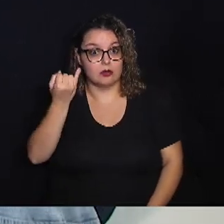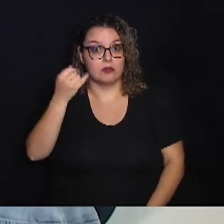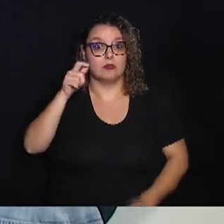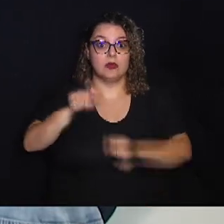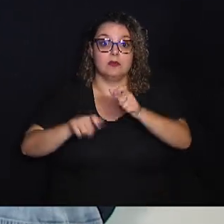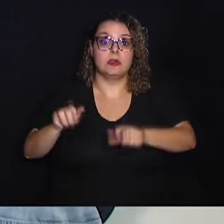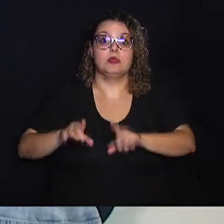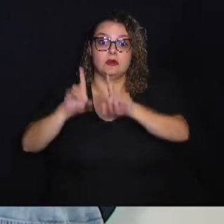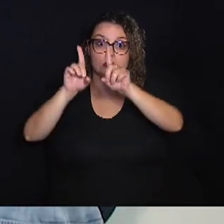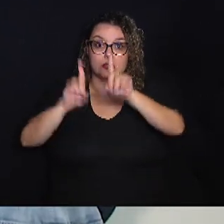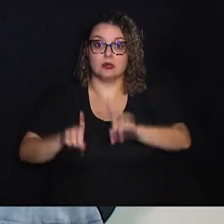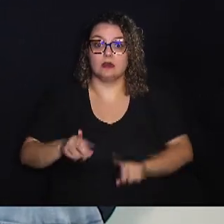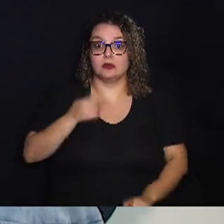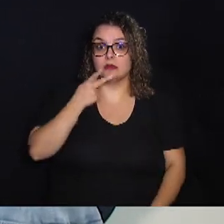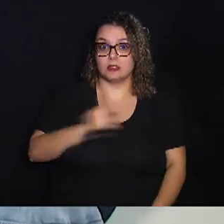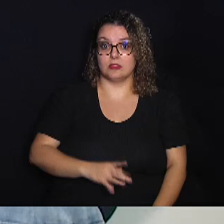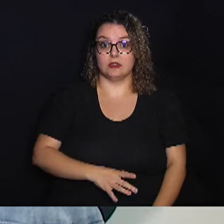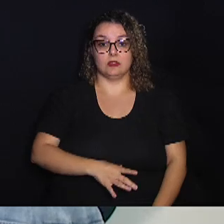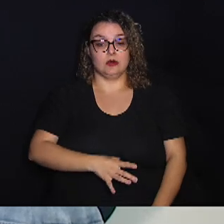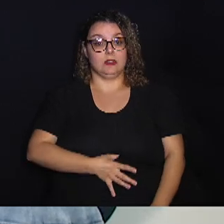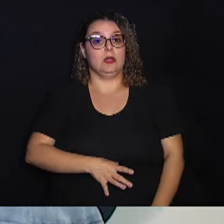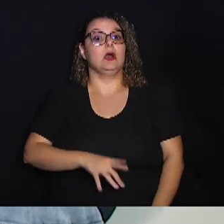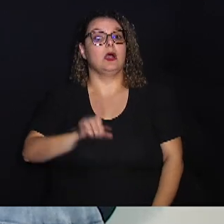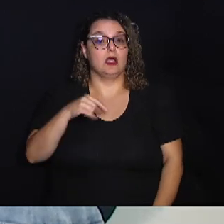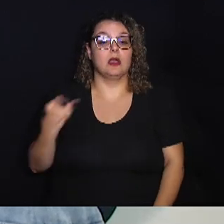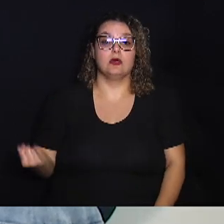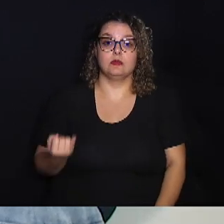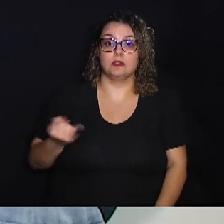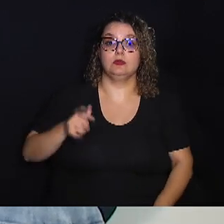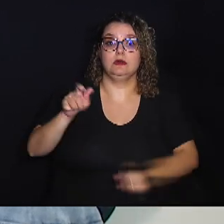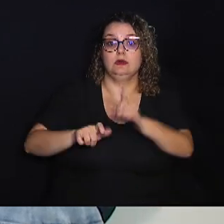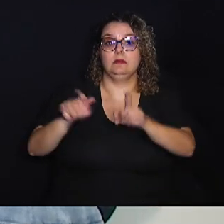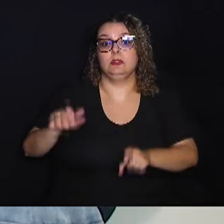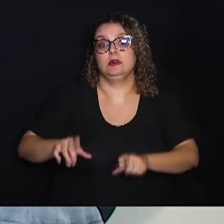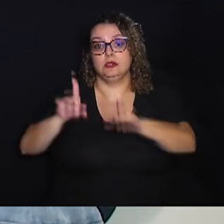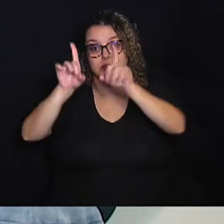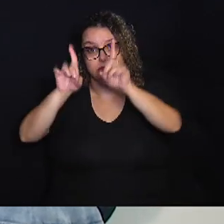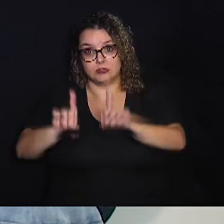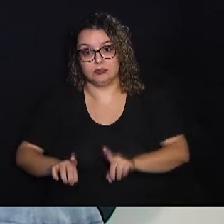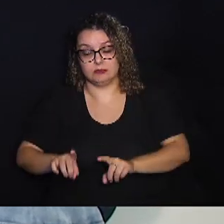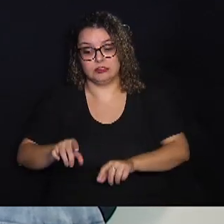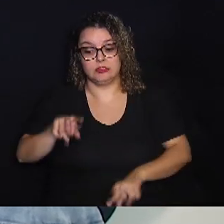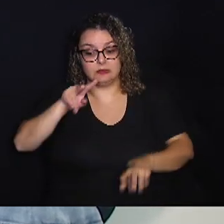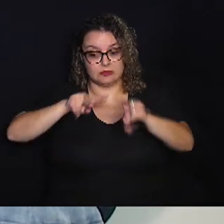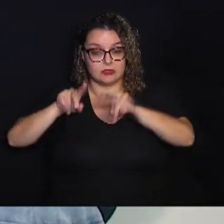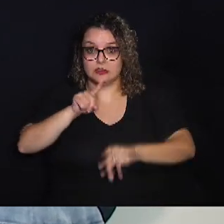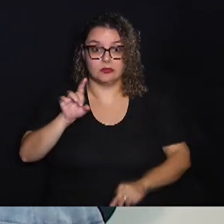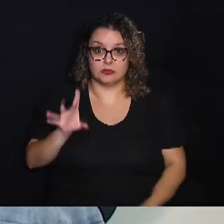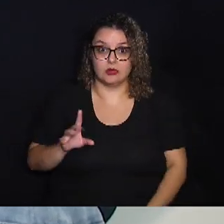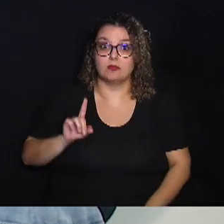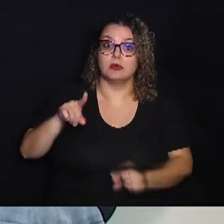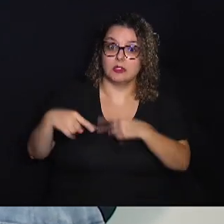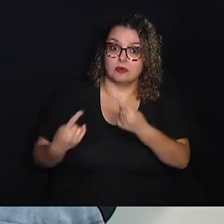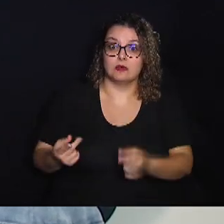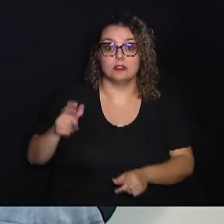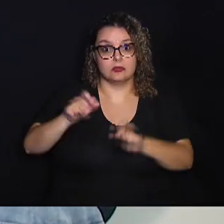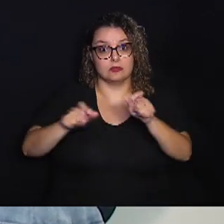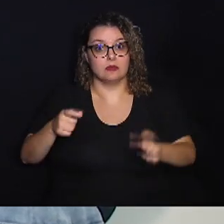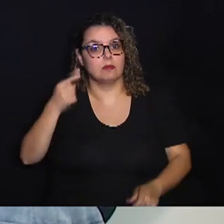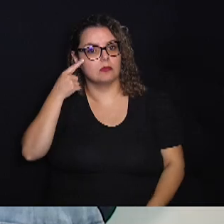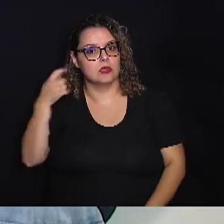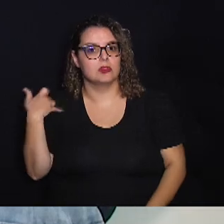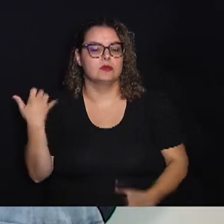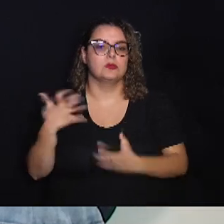deficiência. O pessoal fala, é muito importante para a pessoa com deficiência visual, mas não só, mas para outras pessoas. Imagina um idoso